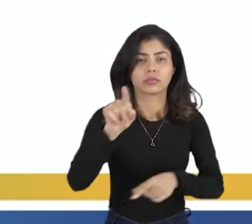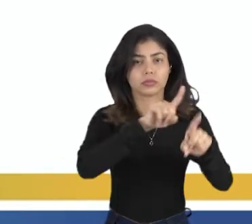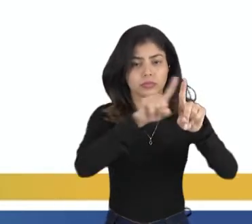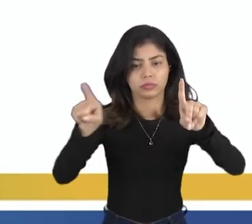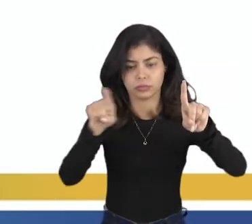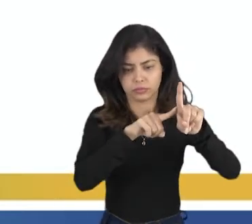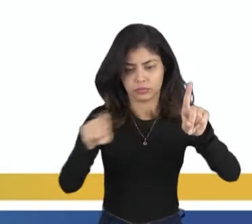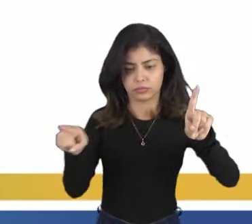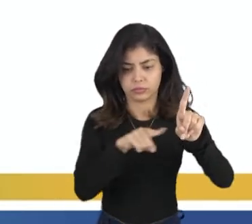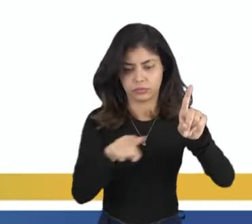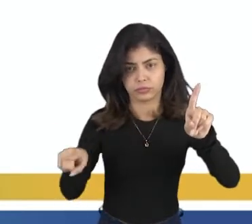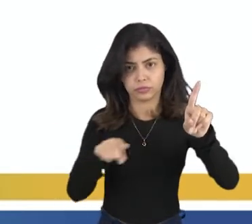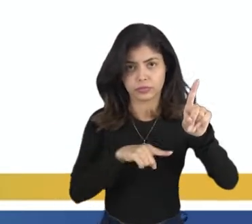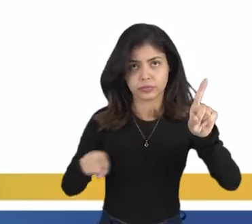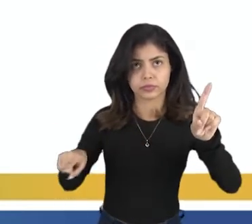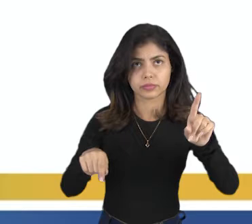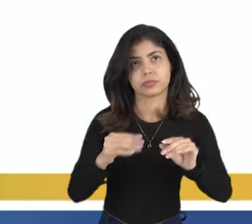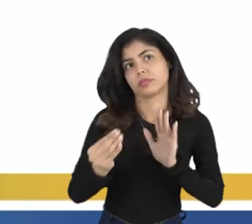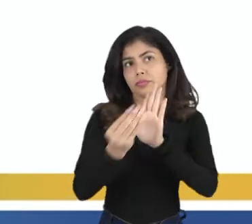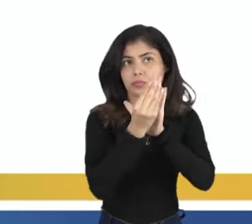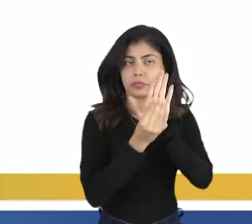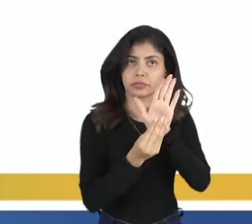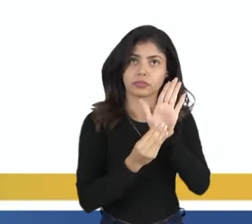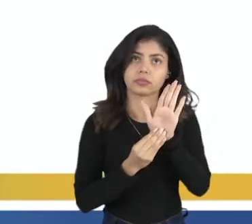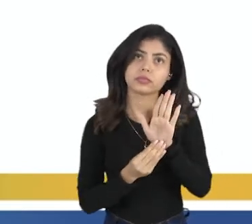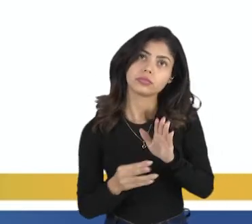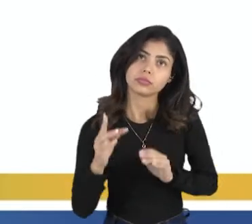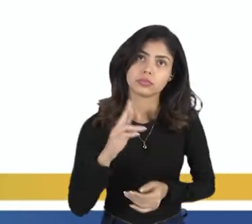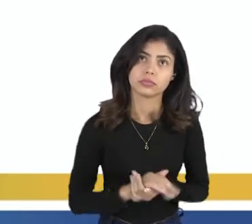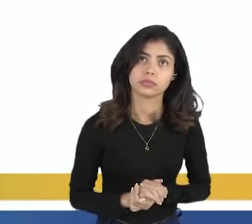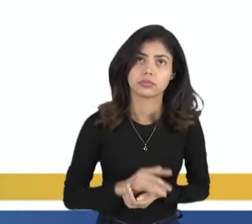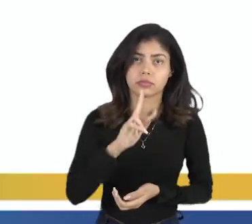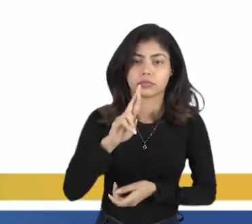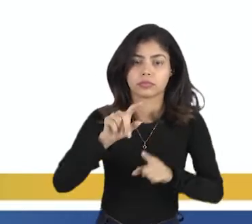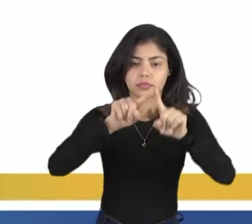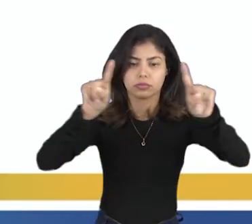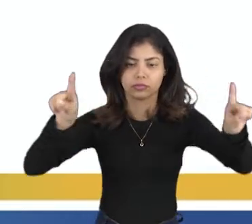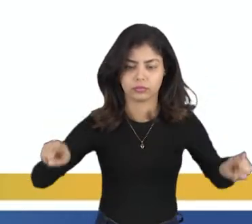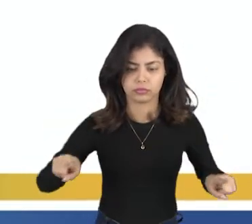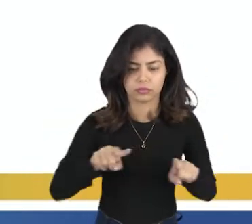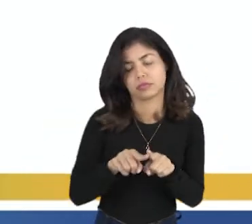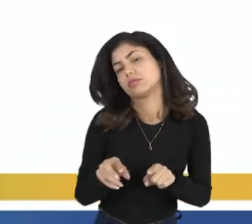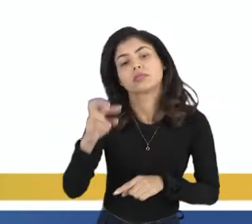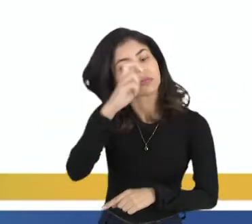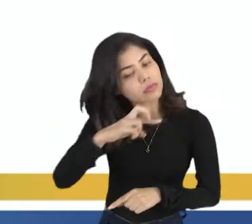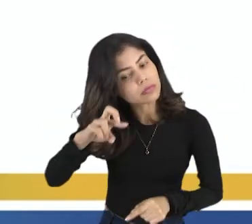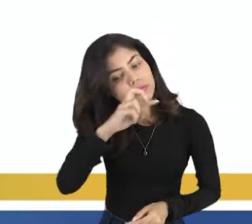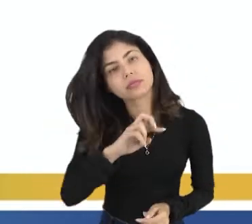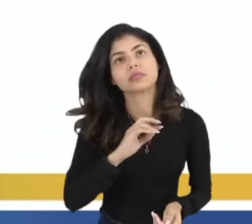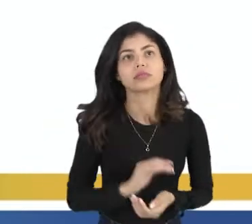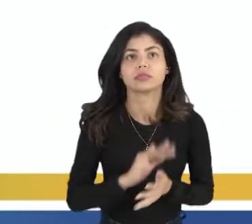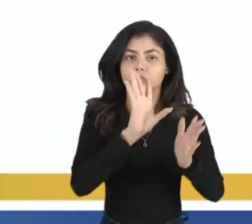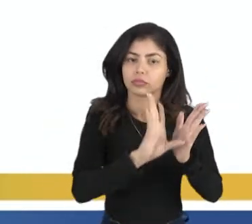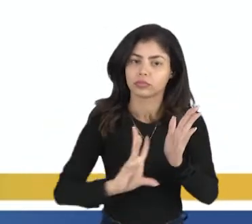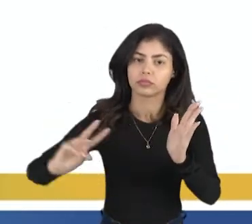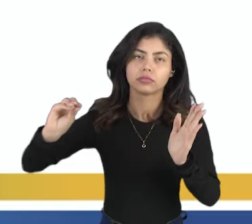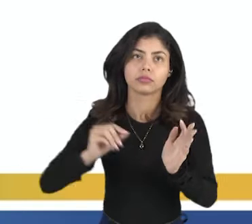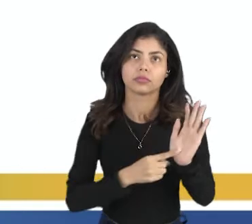usados, né, para representar os dados através de retângulos, com o intuito de analisar as projeções